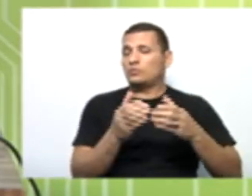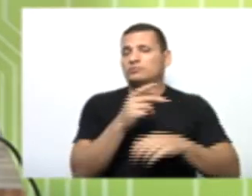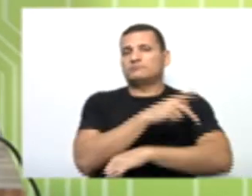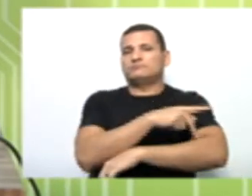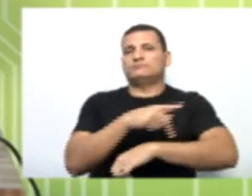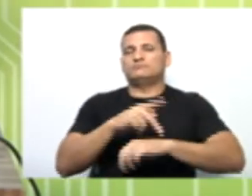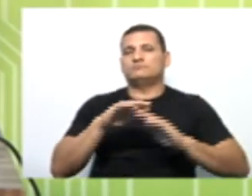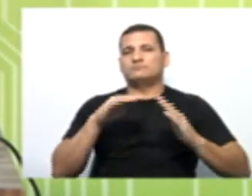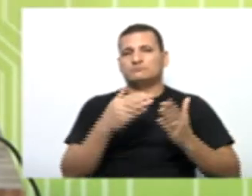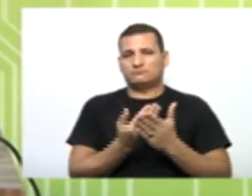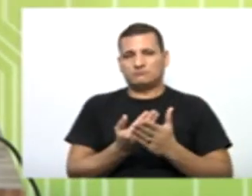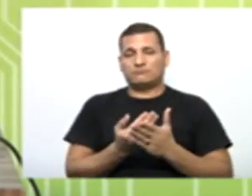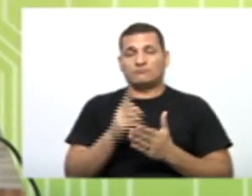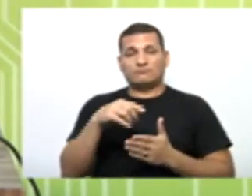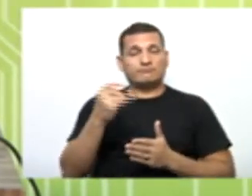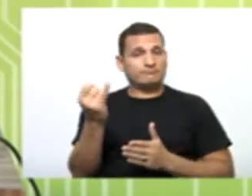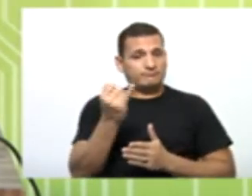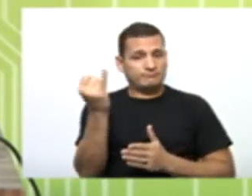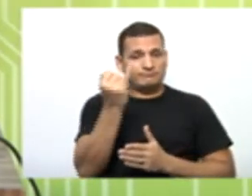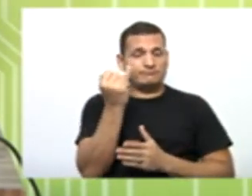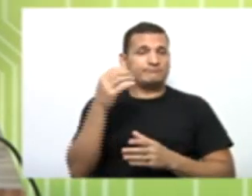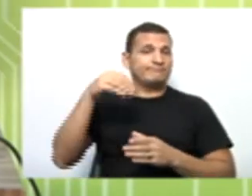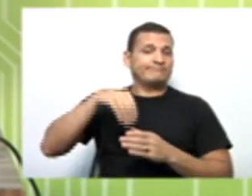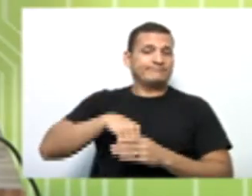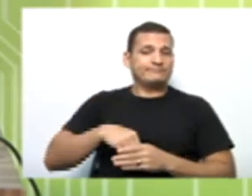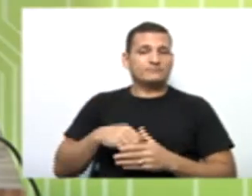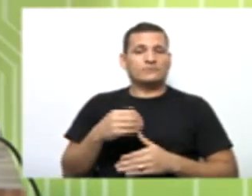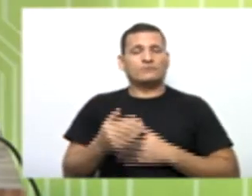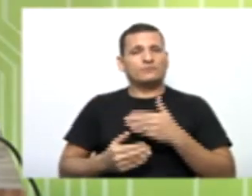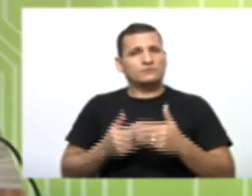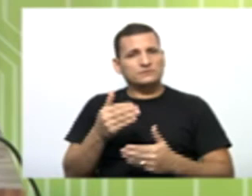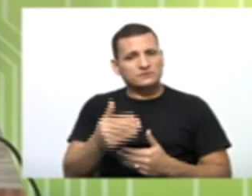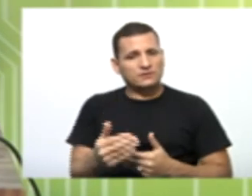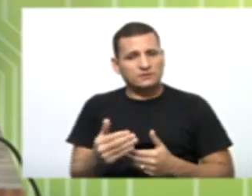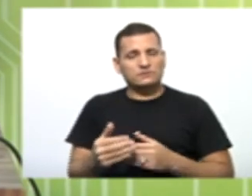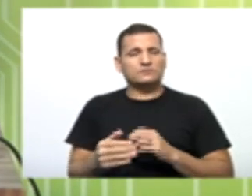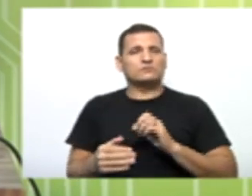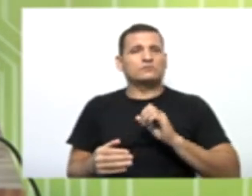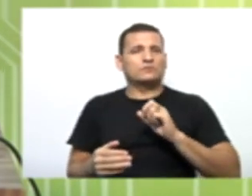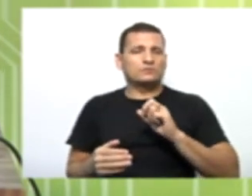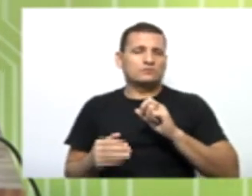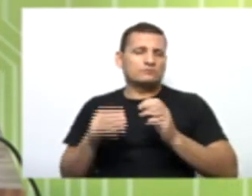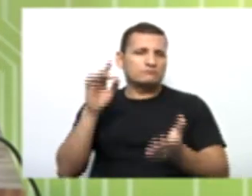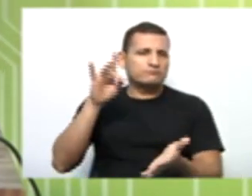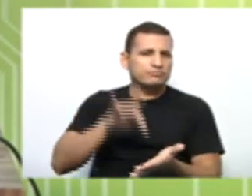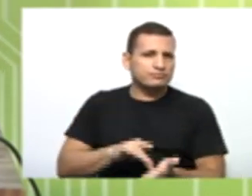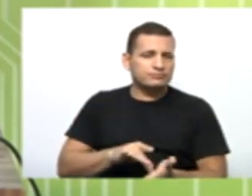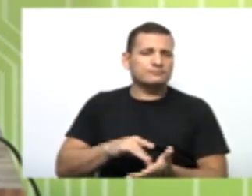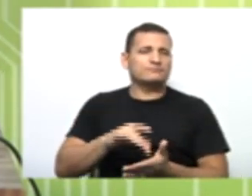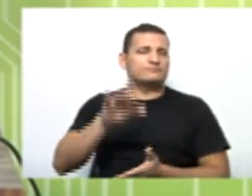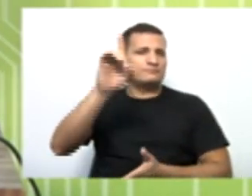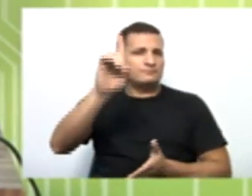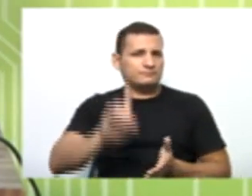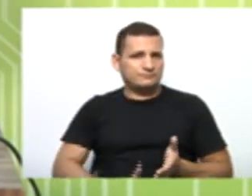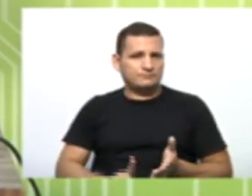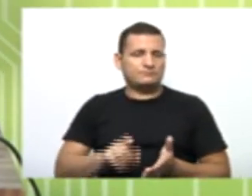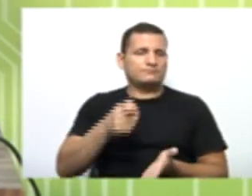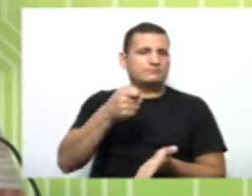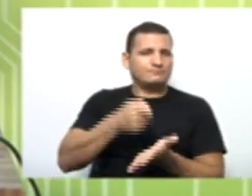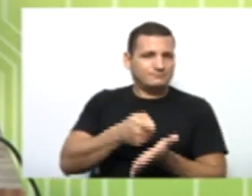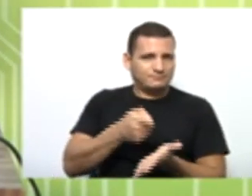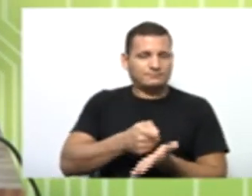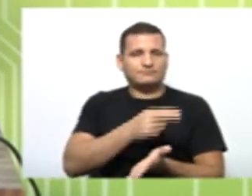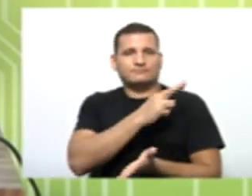É fundamental, dentro de um processo de construção ou de consolidação dos direitos e dos deveres